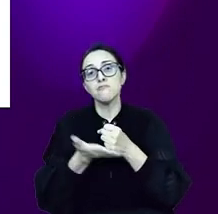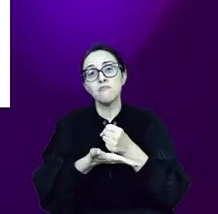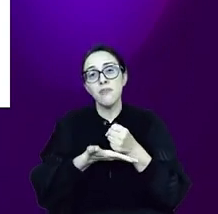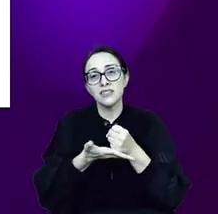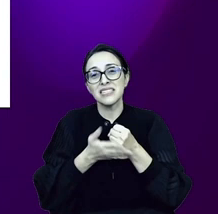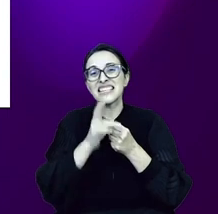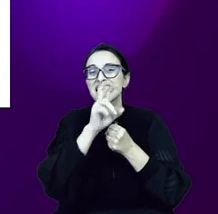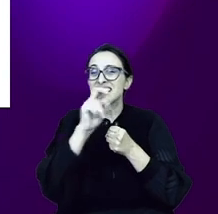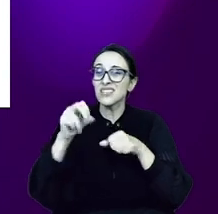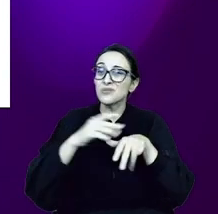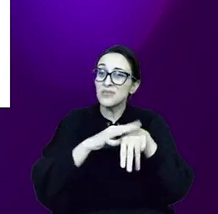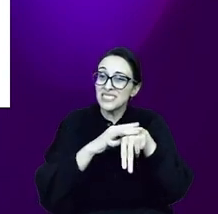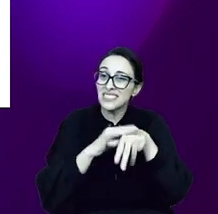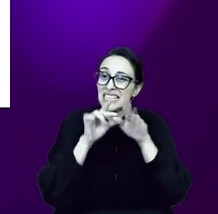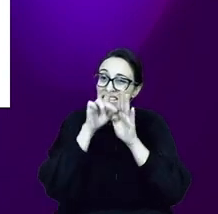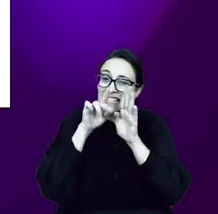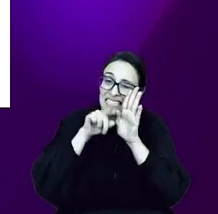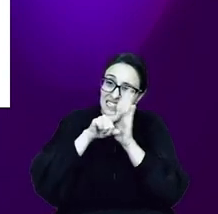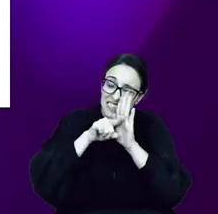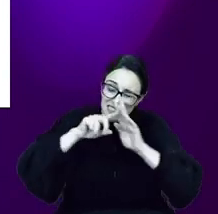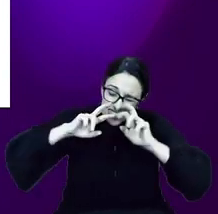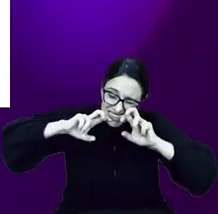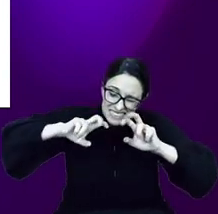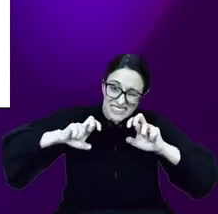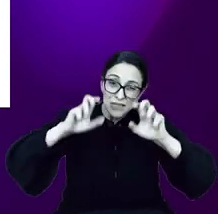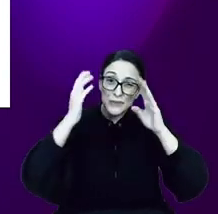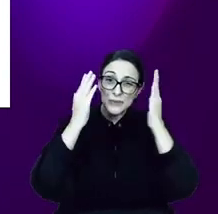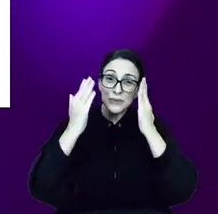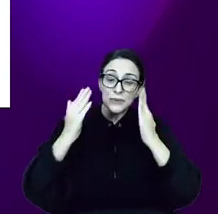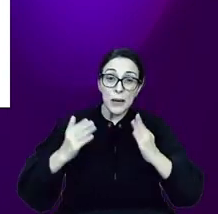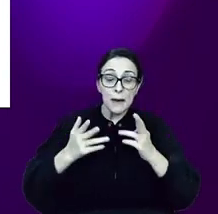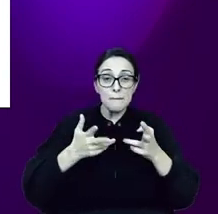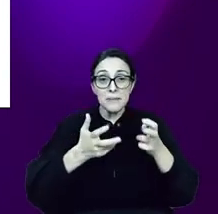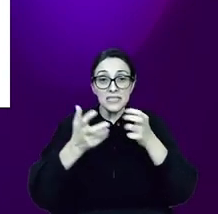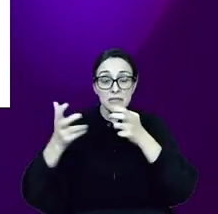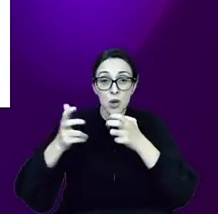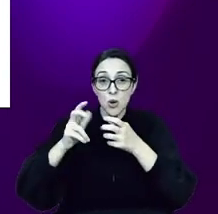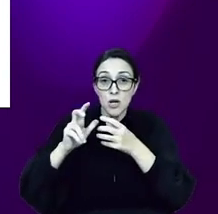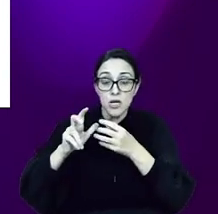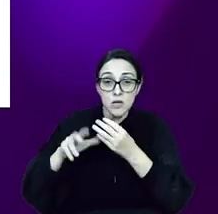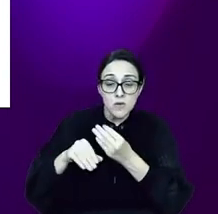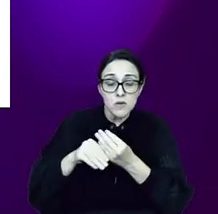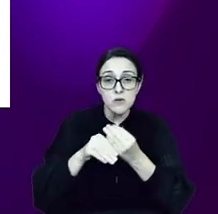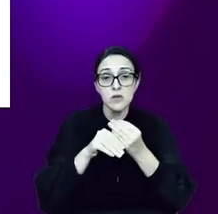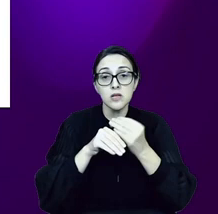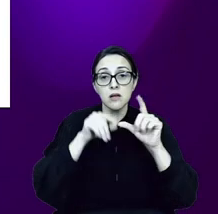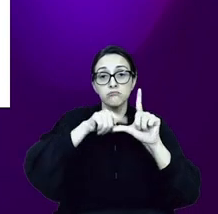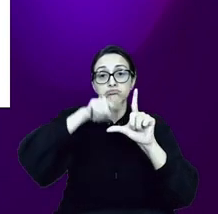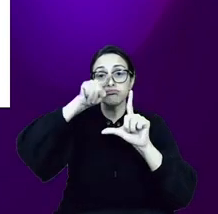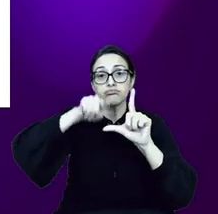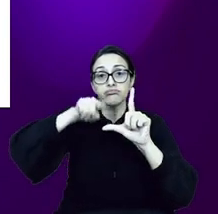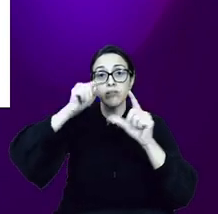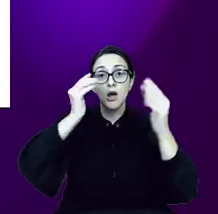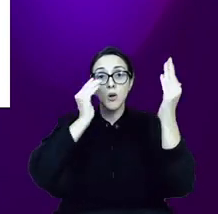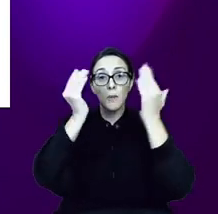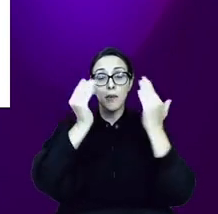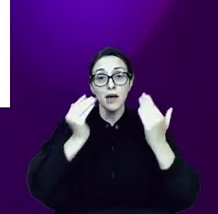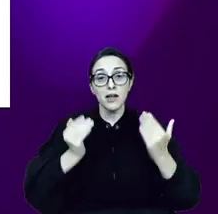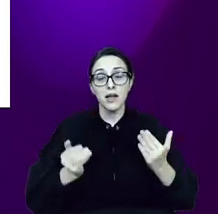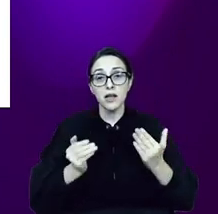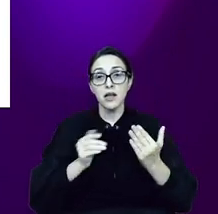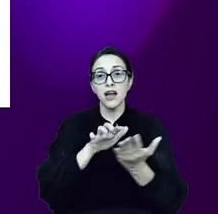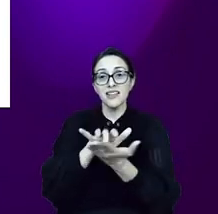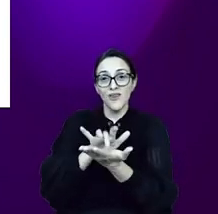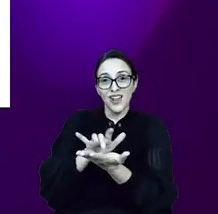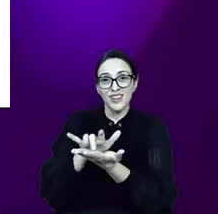500 pacientes para fazer essa análise, percebendo um incremento das calculadoras prognósticas. Então, comparando a